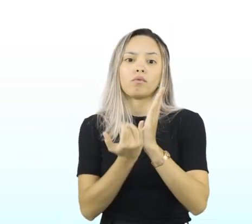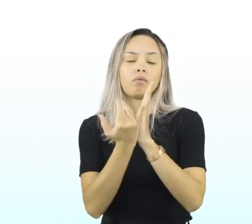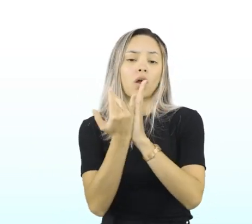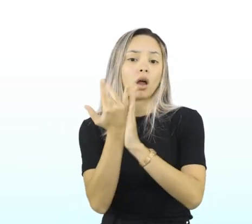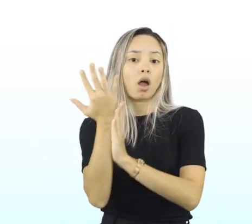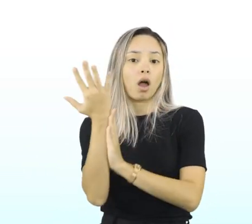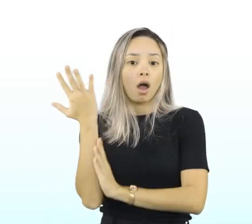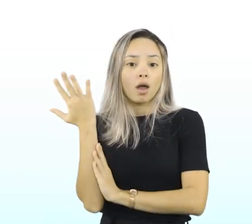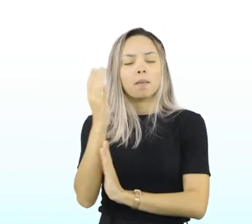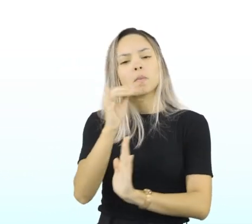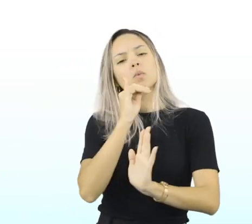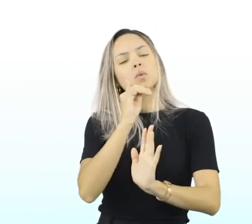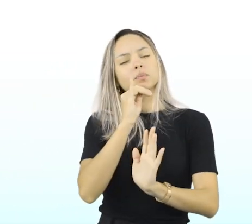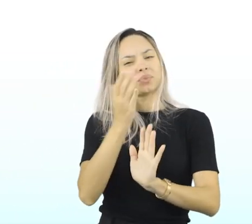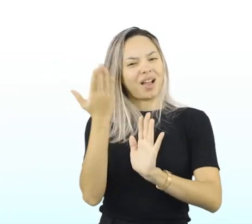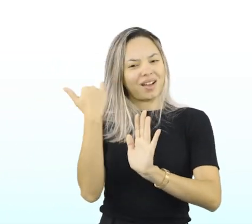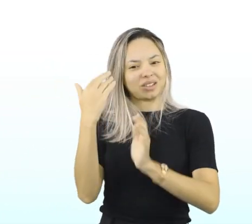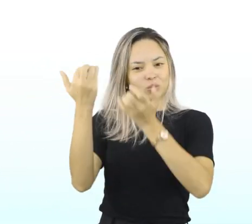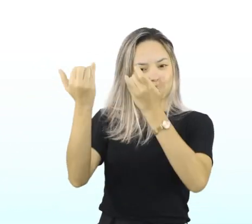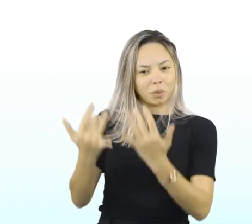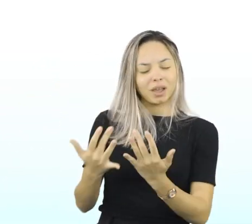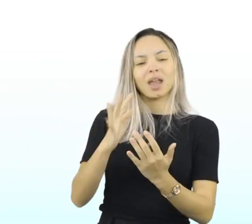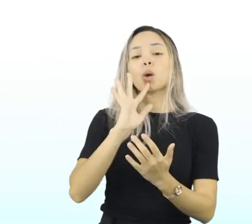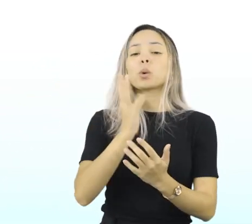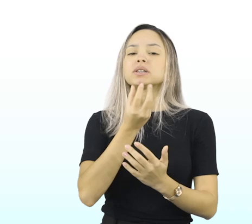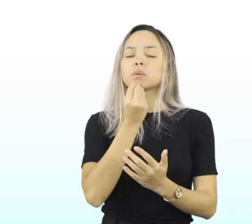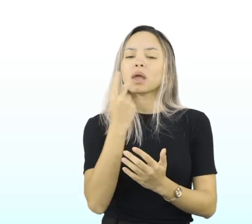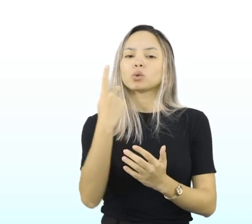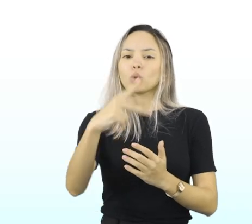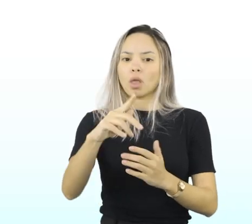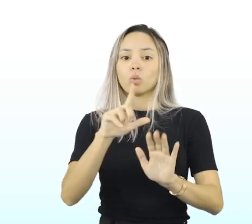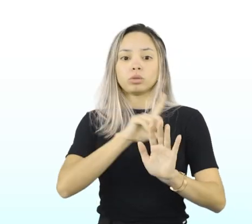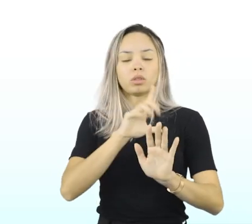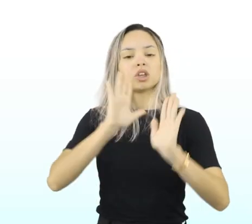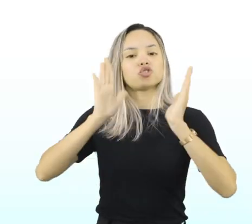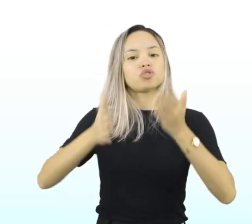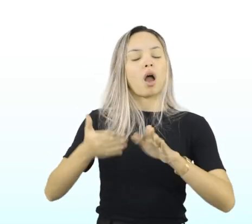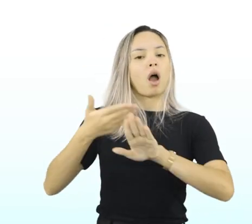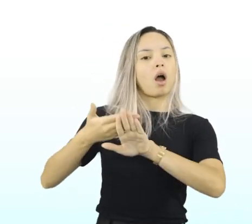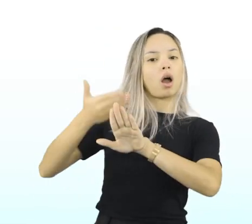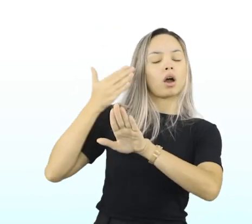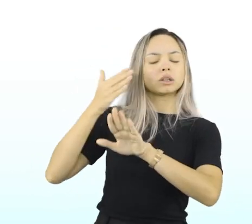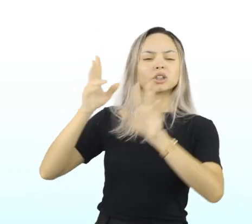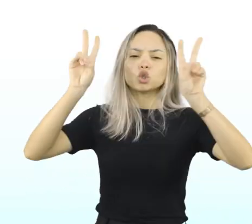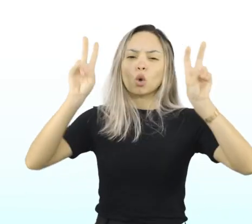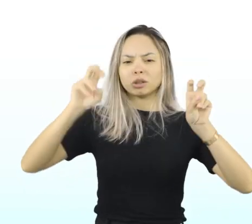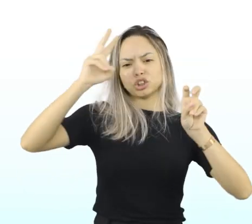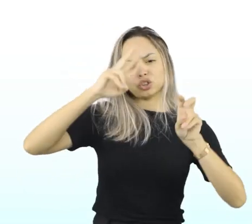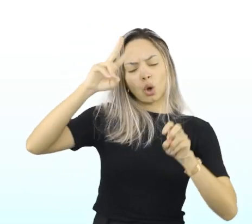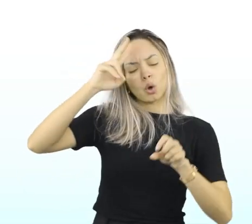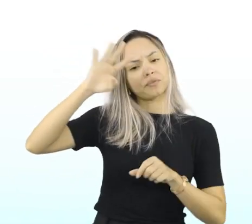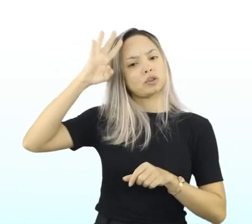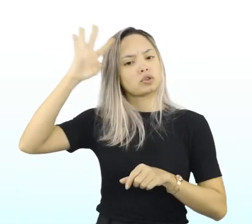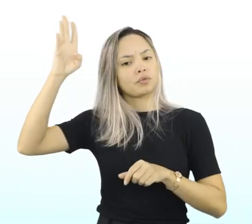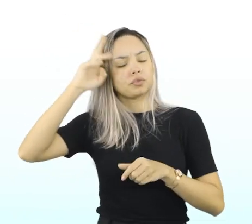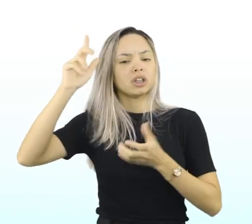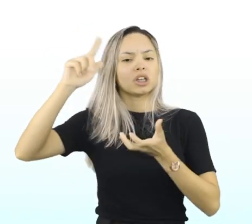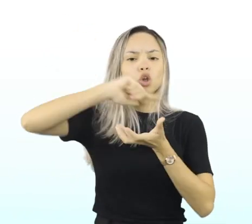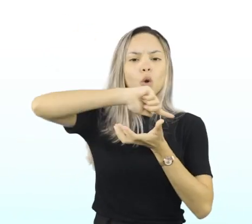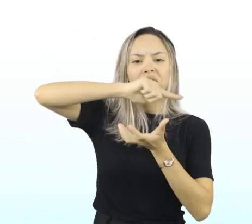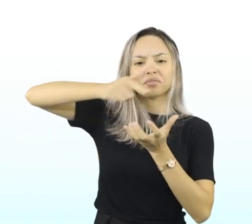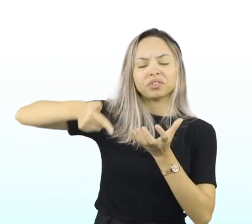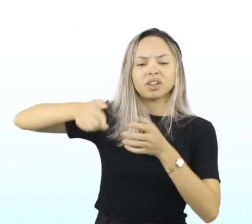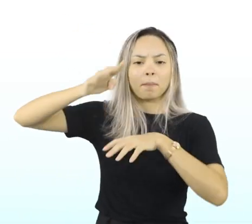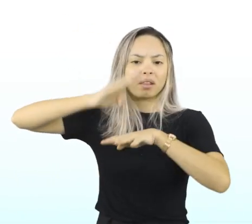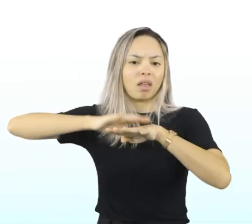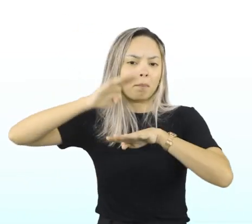que eu disse, ó, o conhecimento prévio teu, né, em relação à história, à geografia, à filosofia,